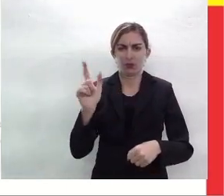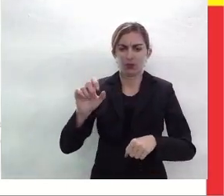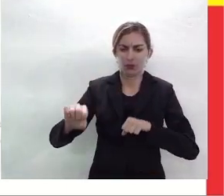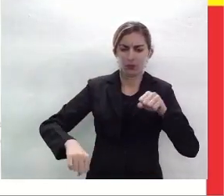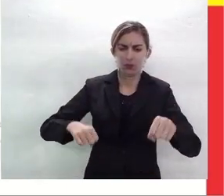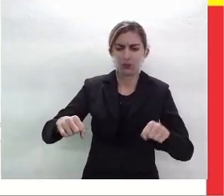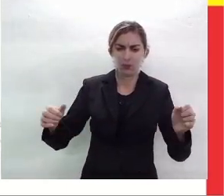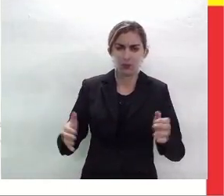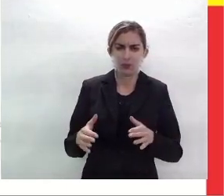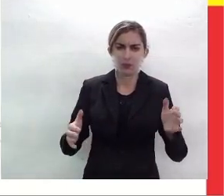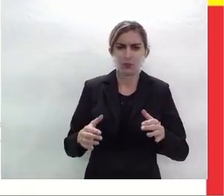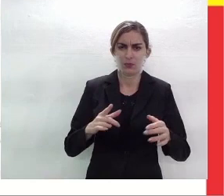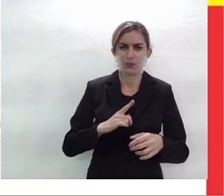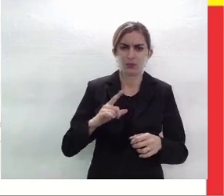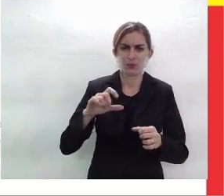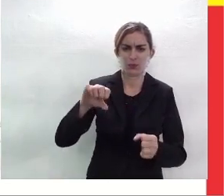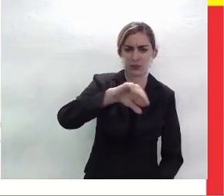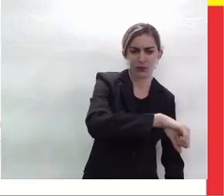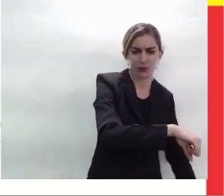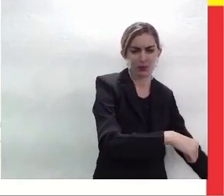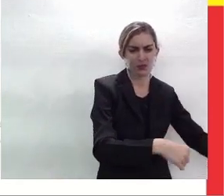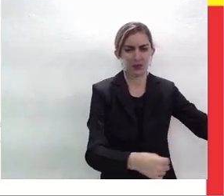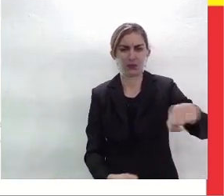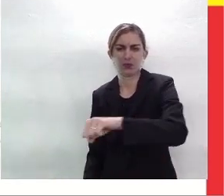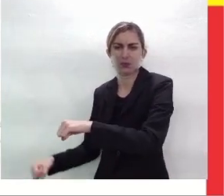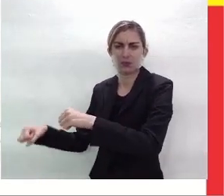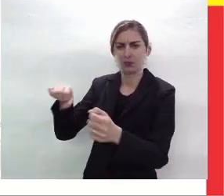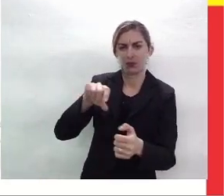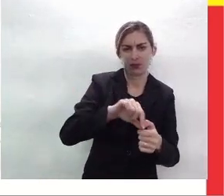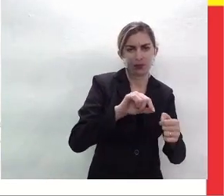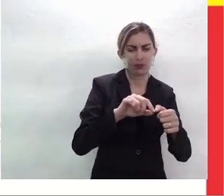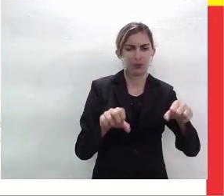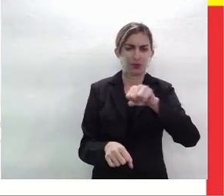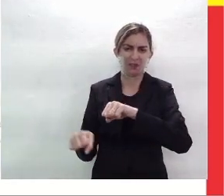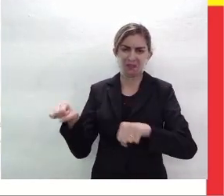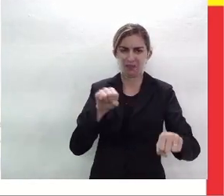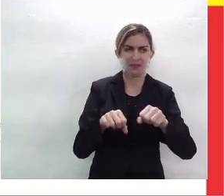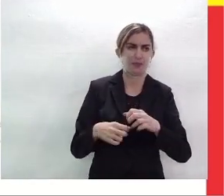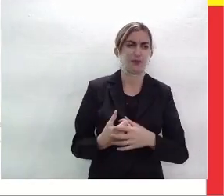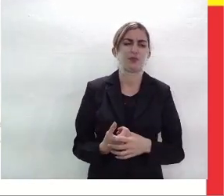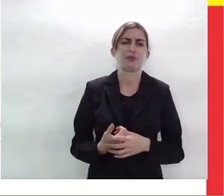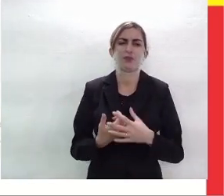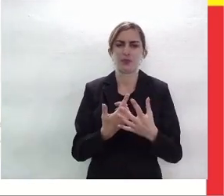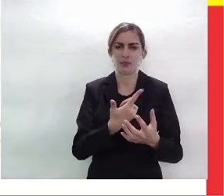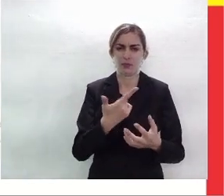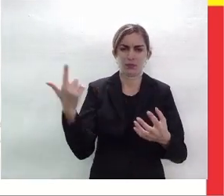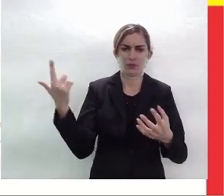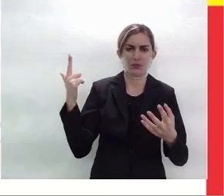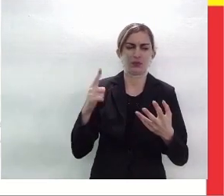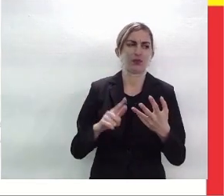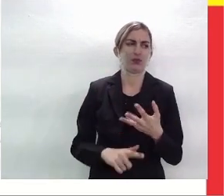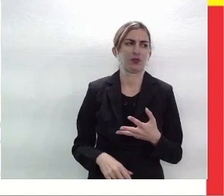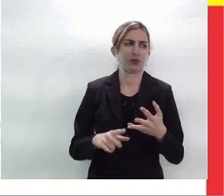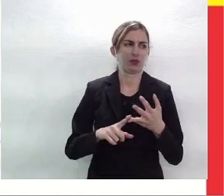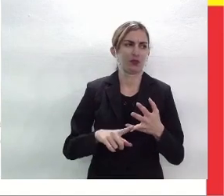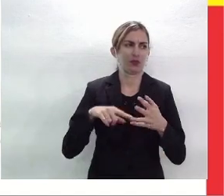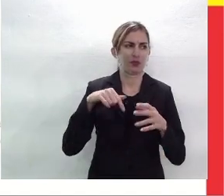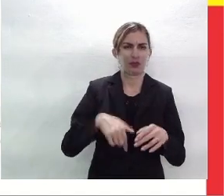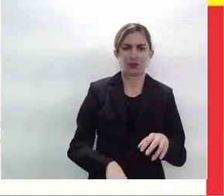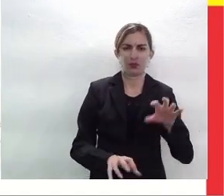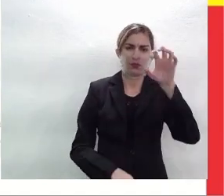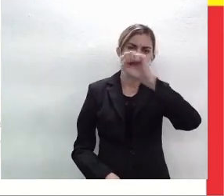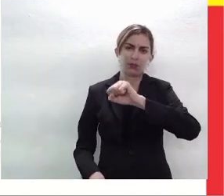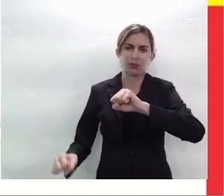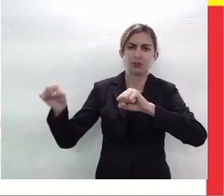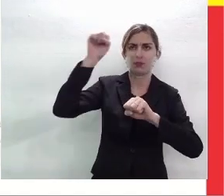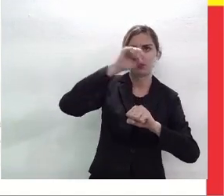do freestyle, que é justamente a questão das manobras que ele vai fazer aí. Uma outra modalidade é